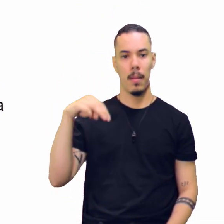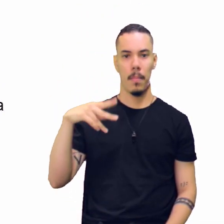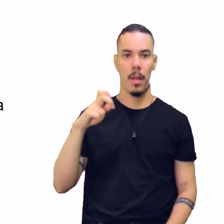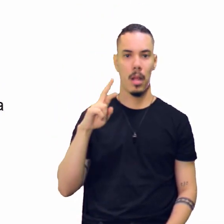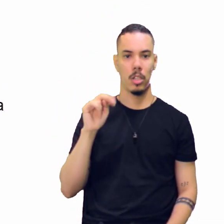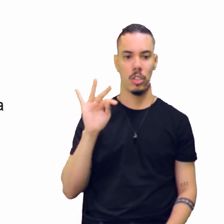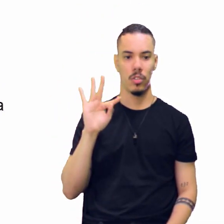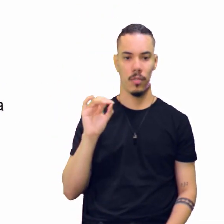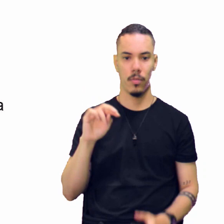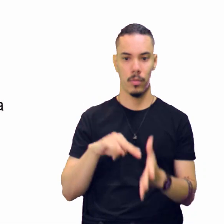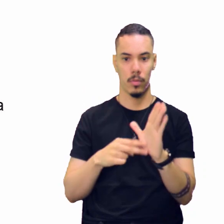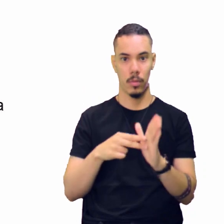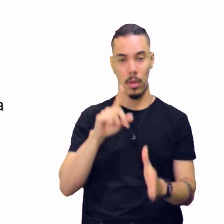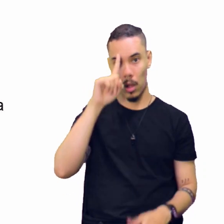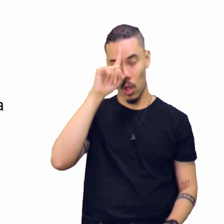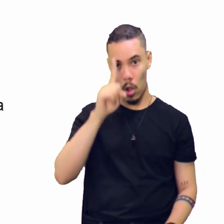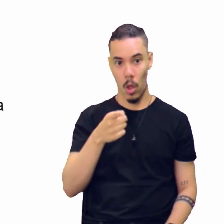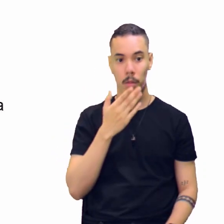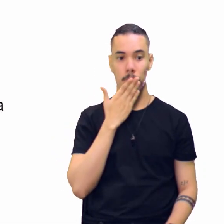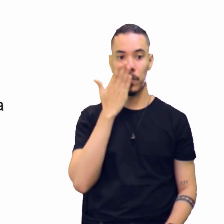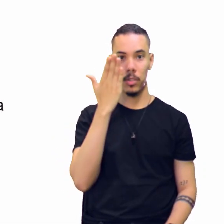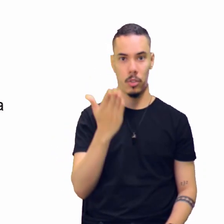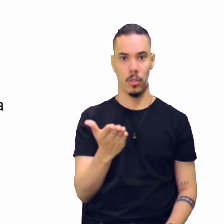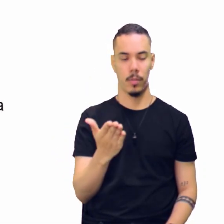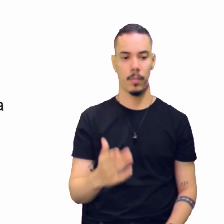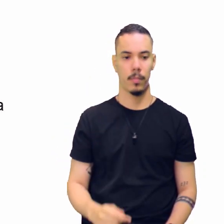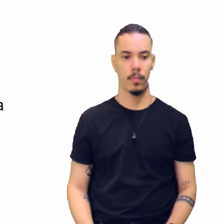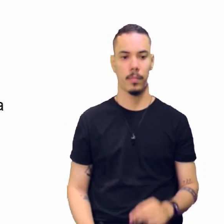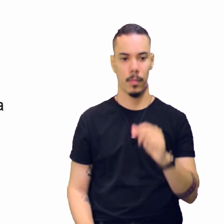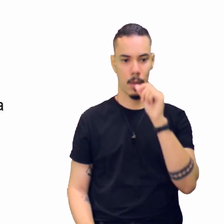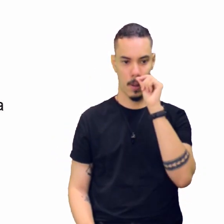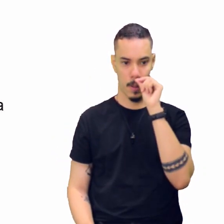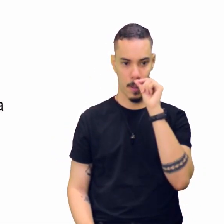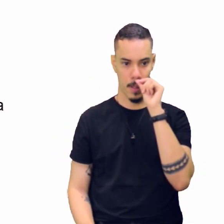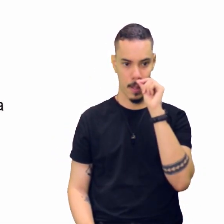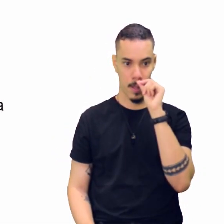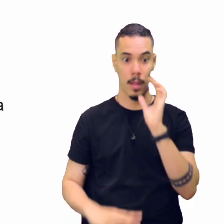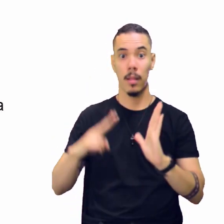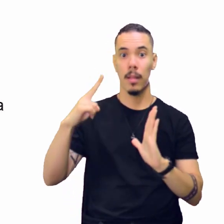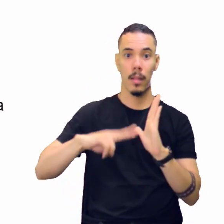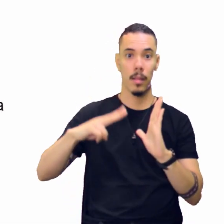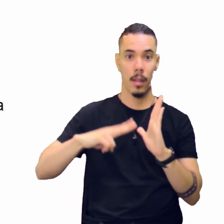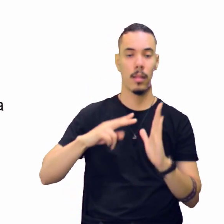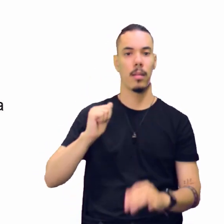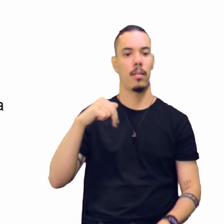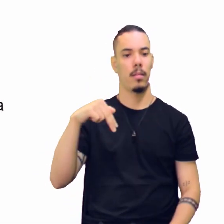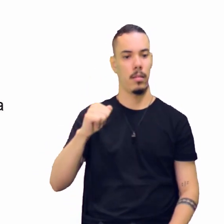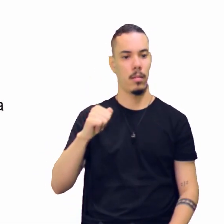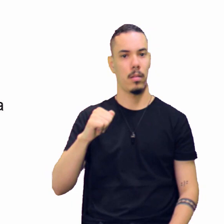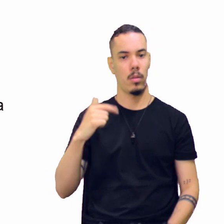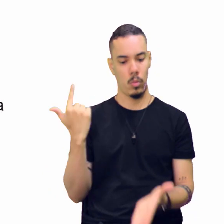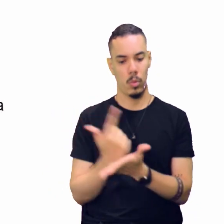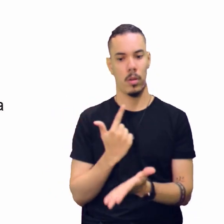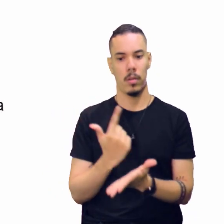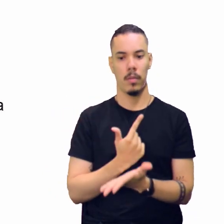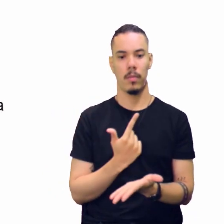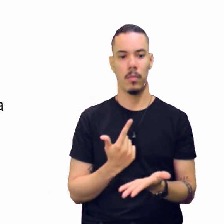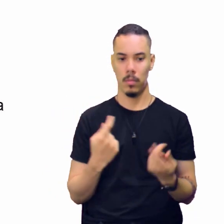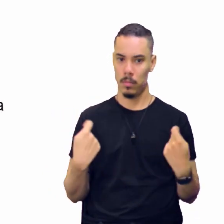quê? Uma ordem, um pedido, né? Leia, Ana, o